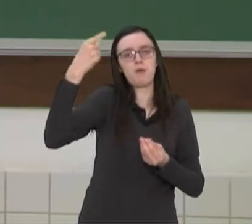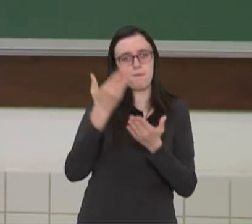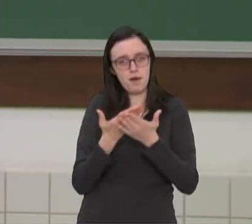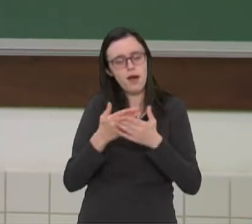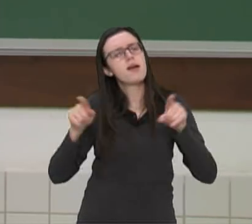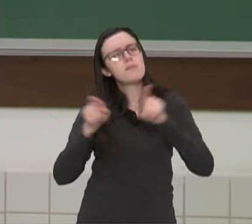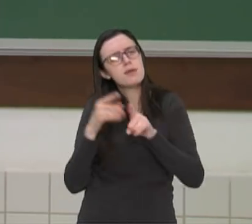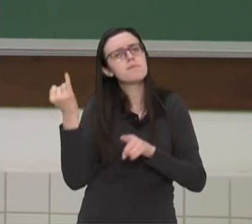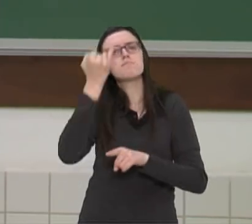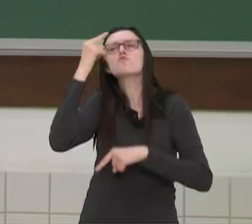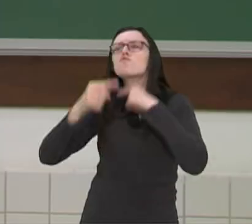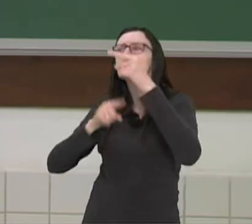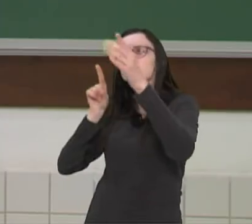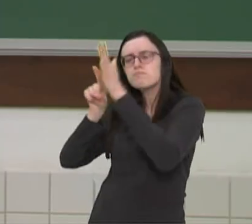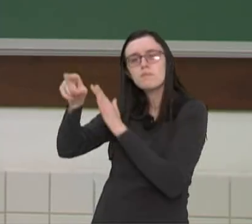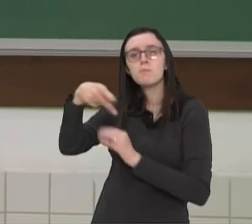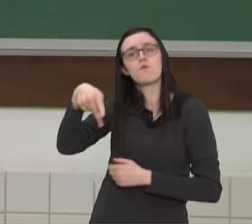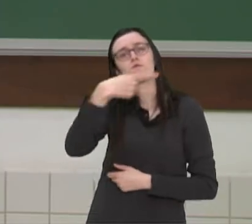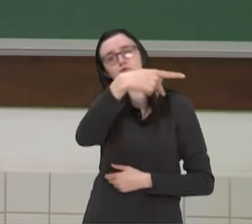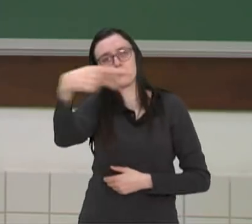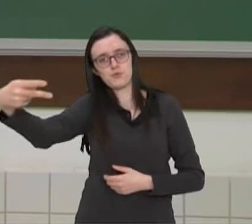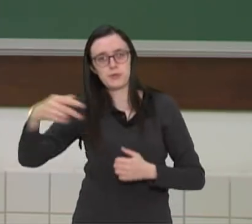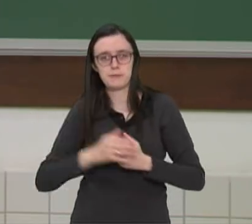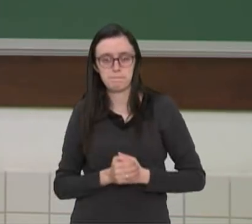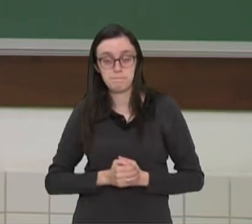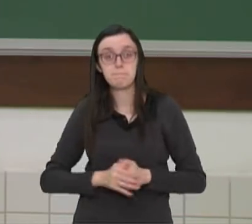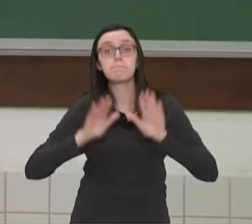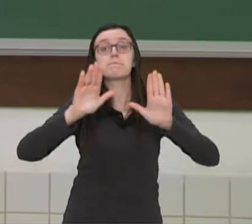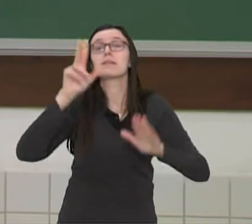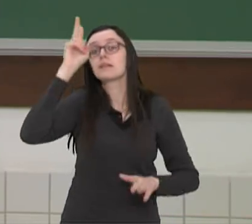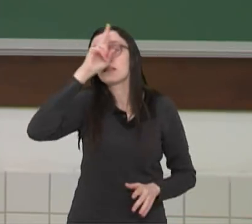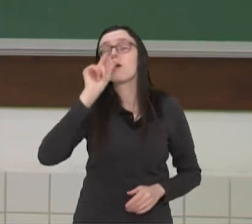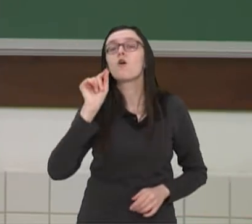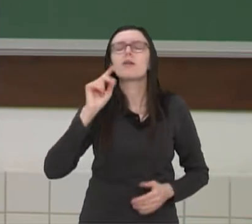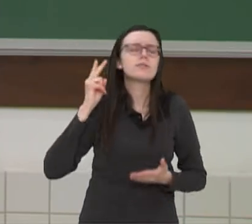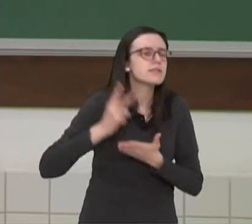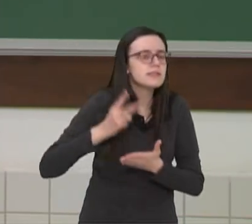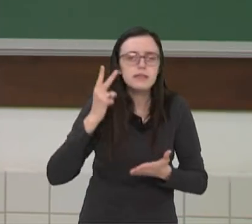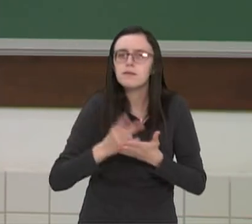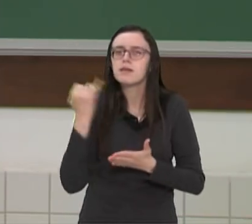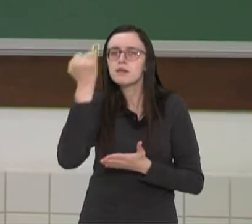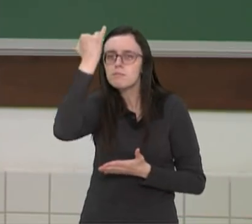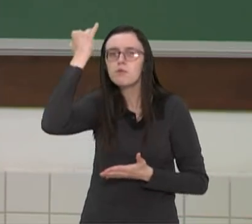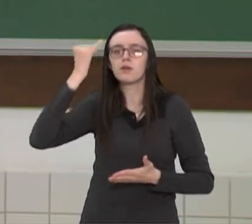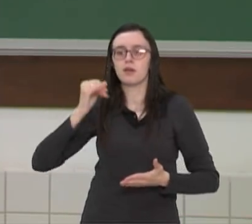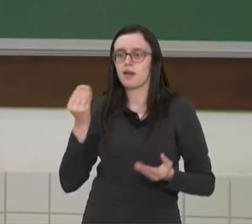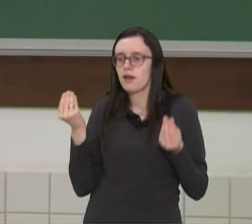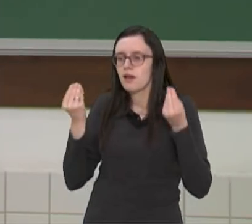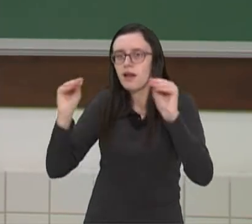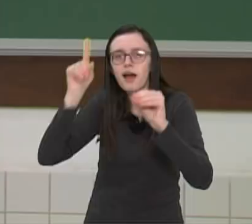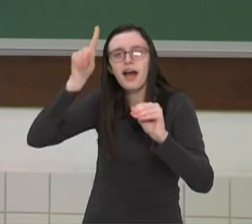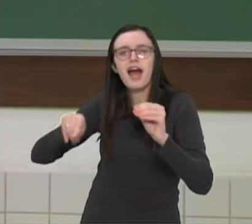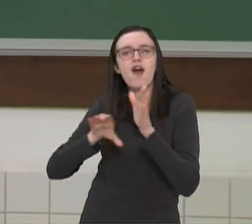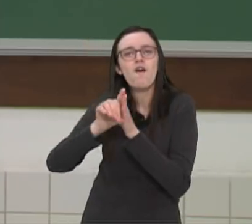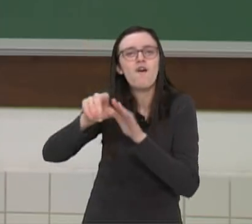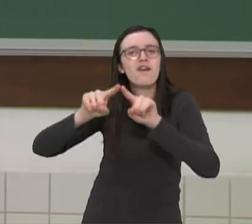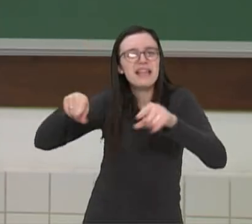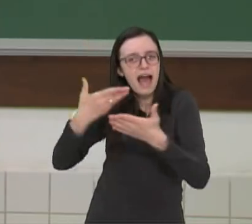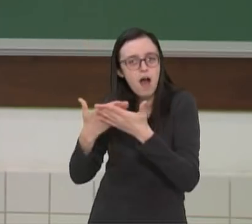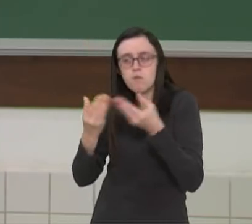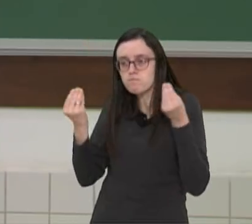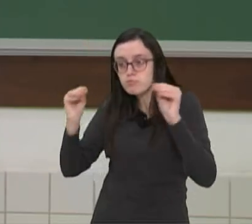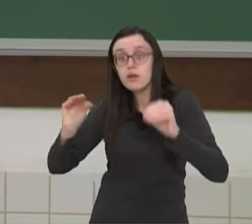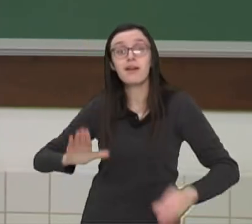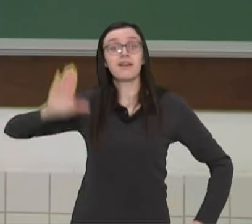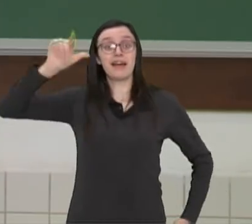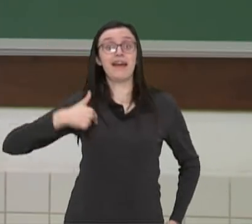e também tirem as dúvidas com os professores de vocês. Lembrem, gente, de sempre confirmar a presença no aplicativo, isso é importante,